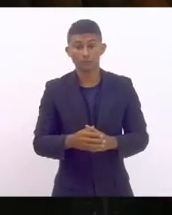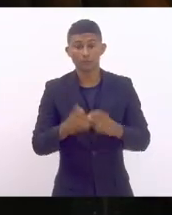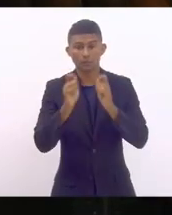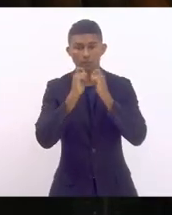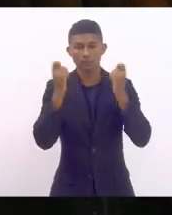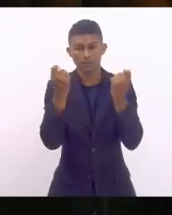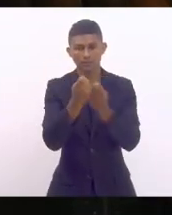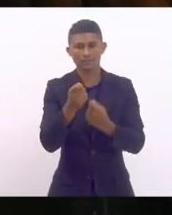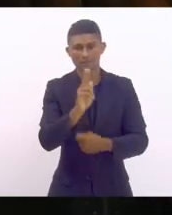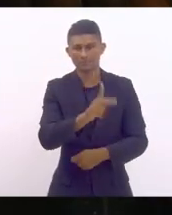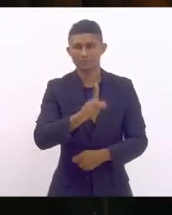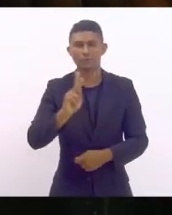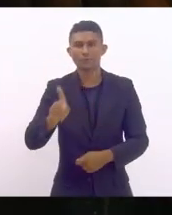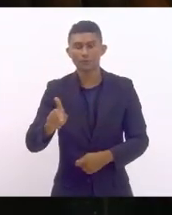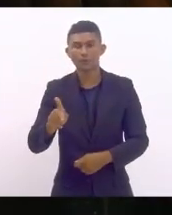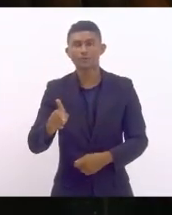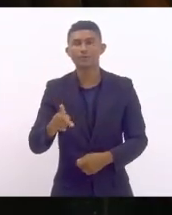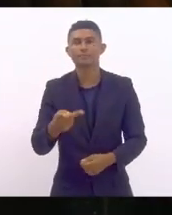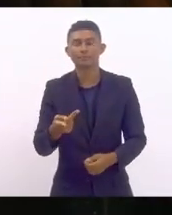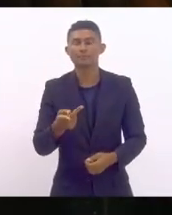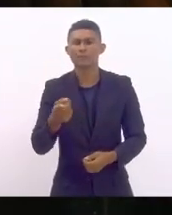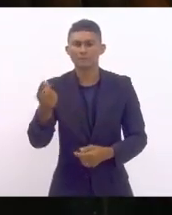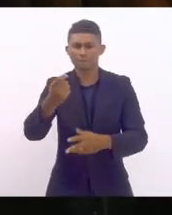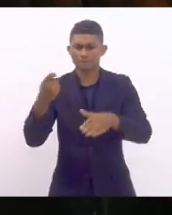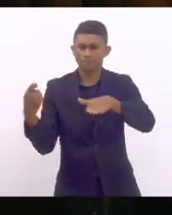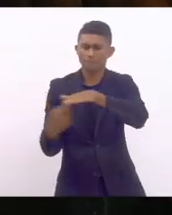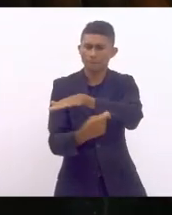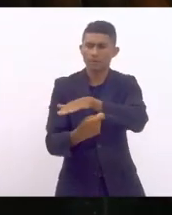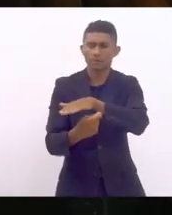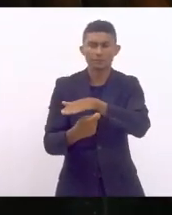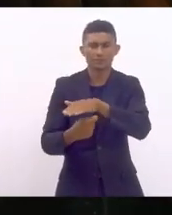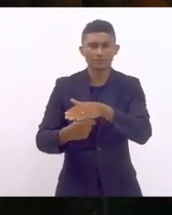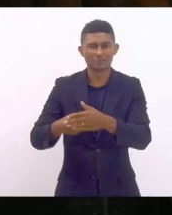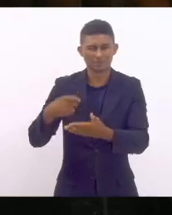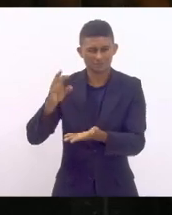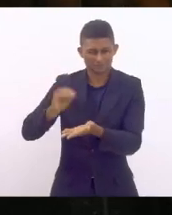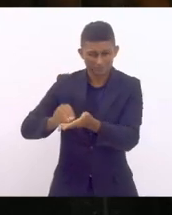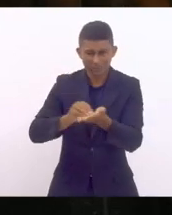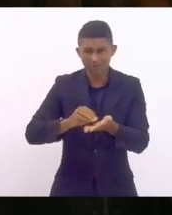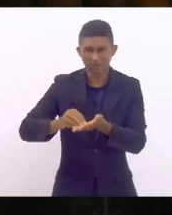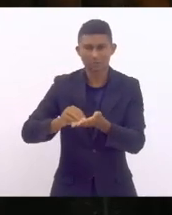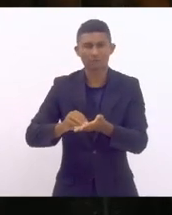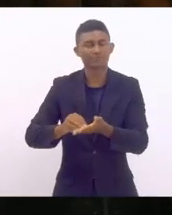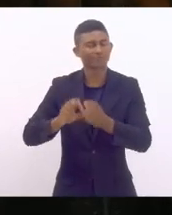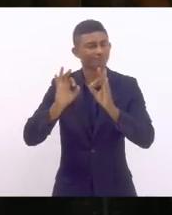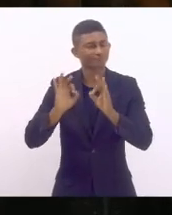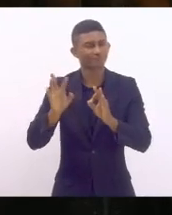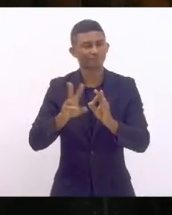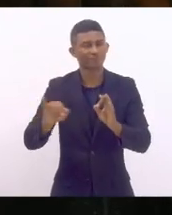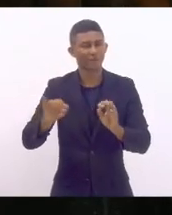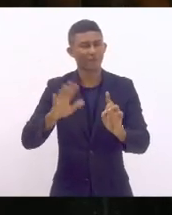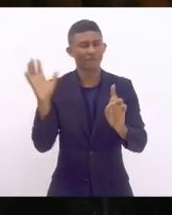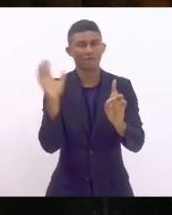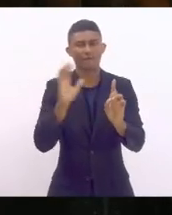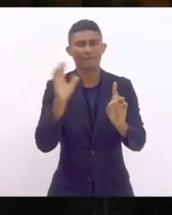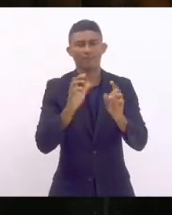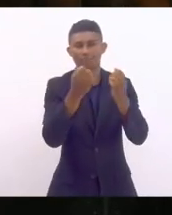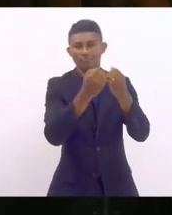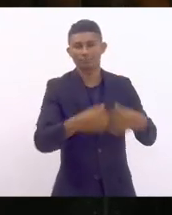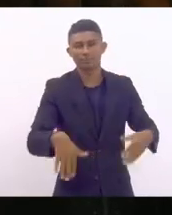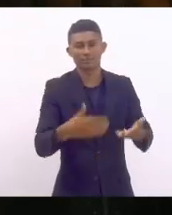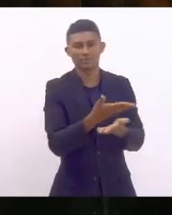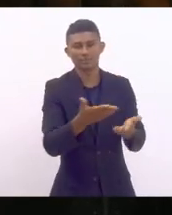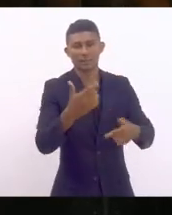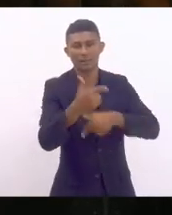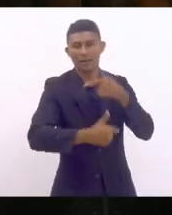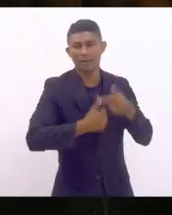professores a falta de financiamento tem um impacto directo sobre as condições de trabalho dos docentes um